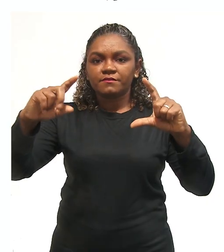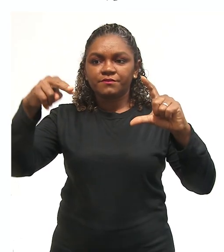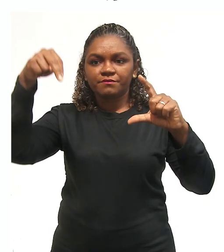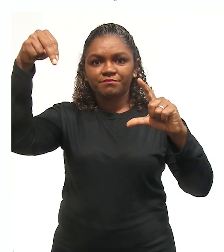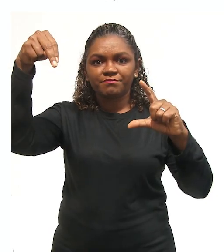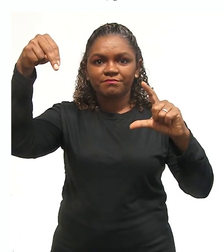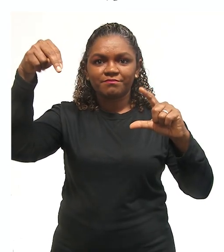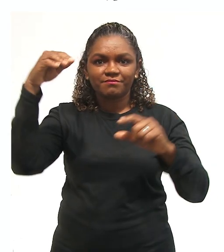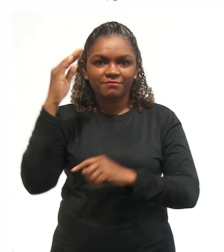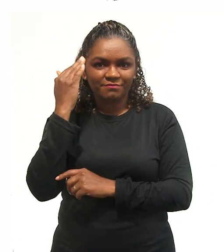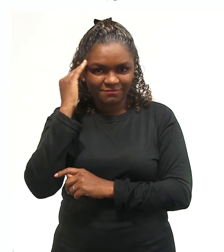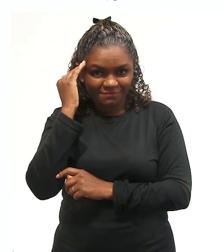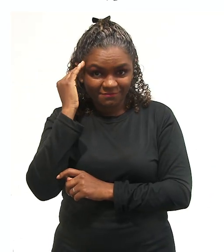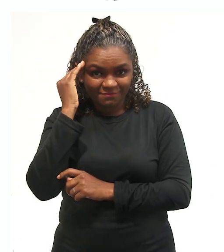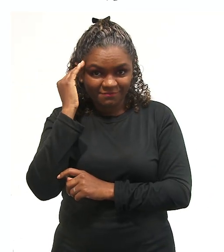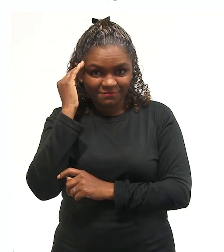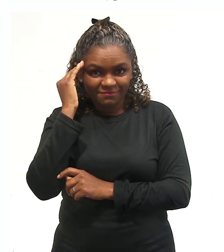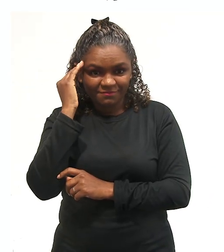I